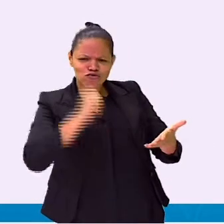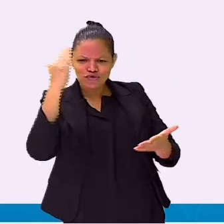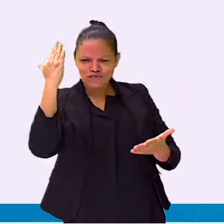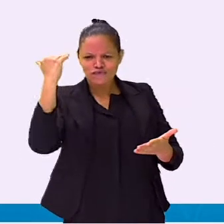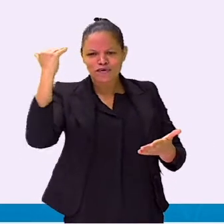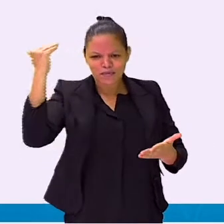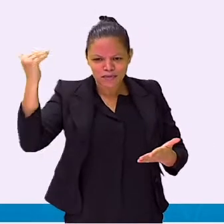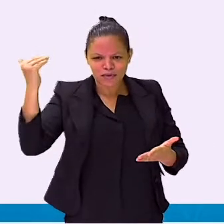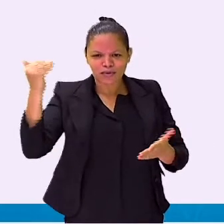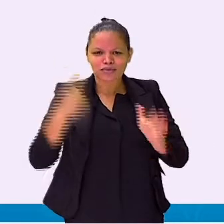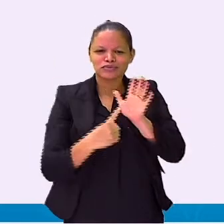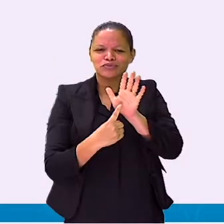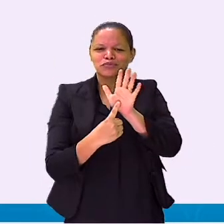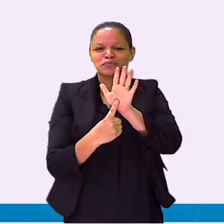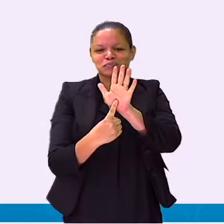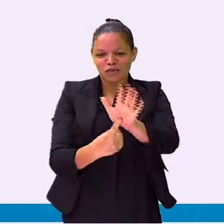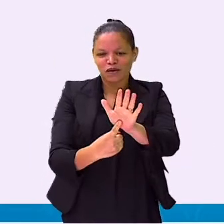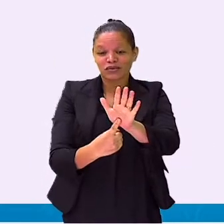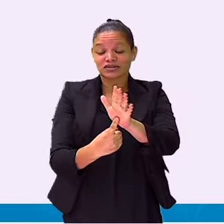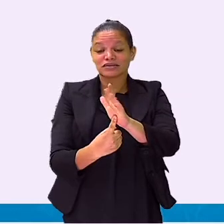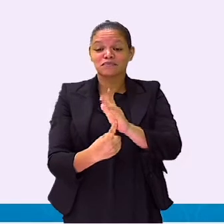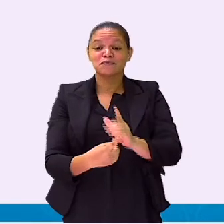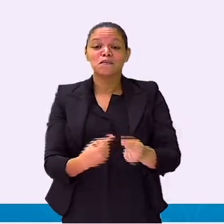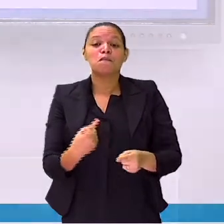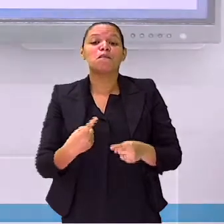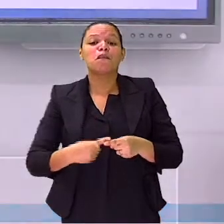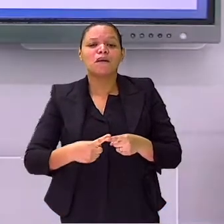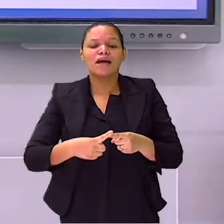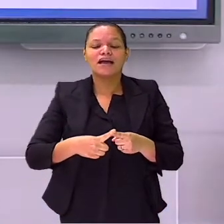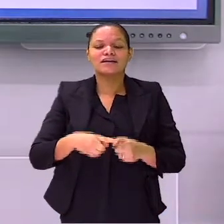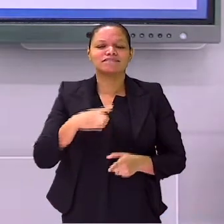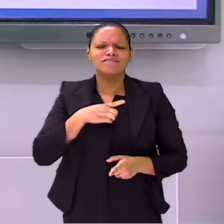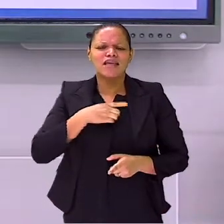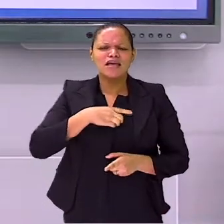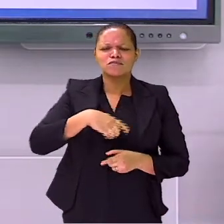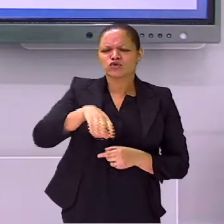municípios, carregam no peito e na alma.